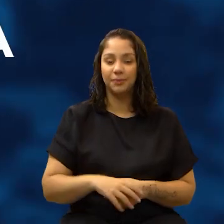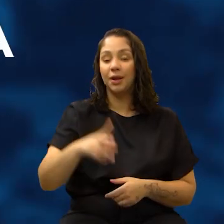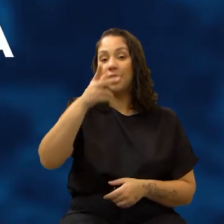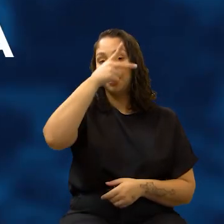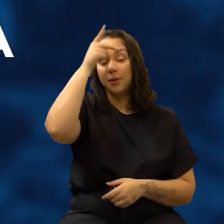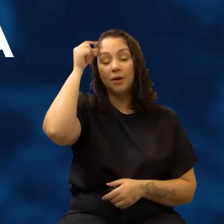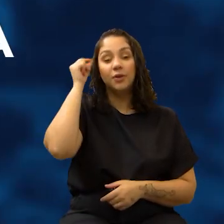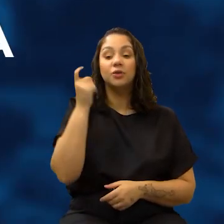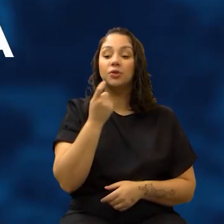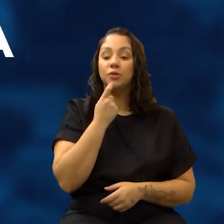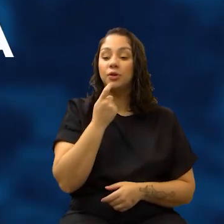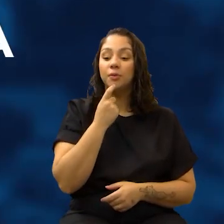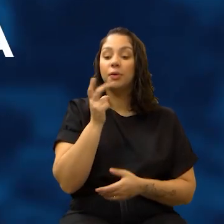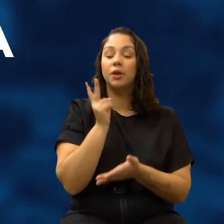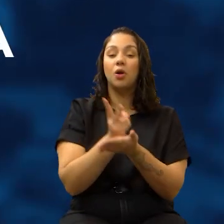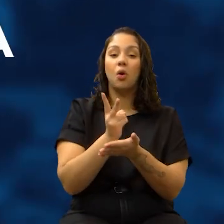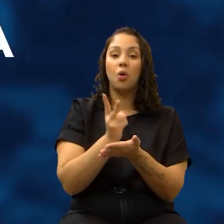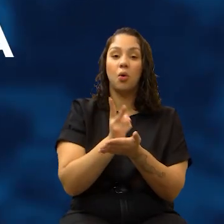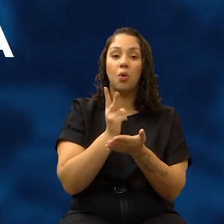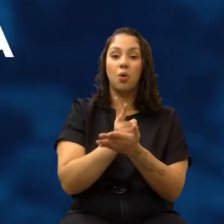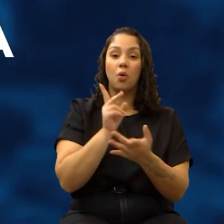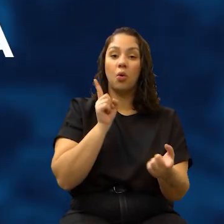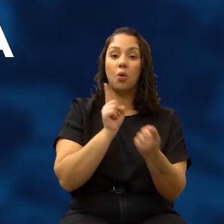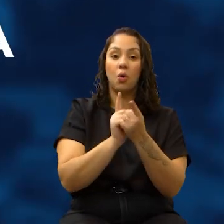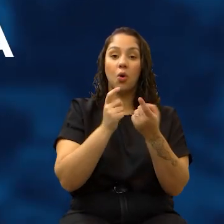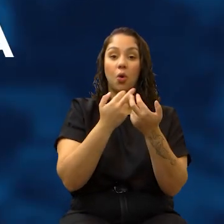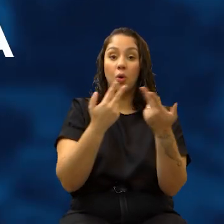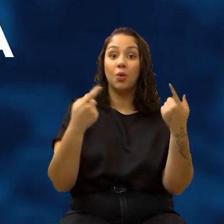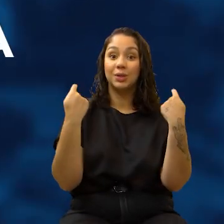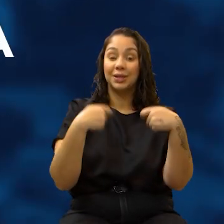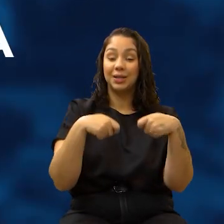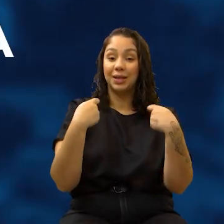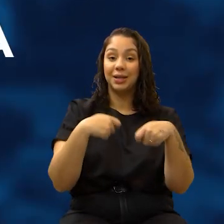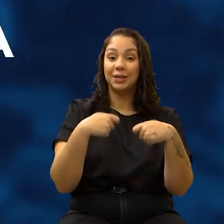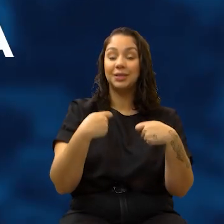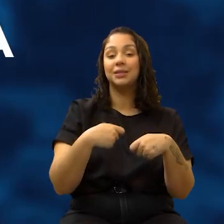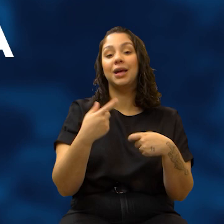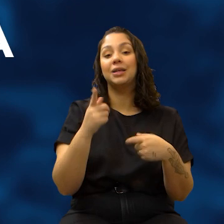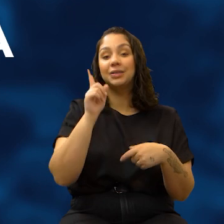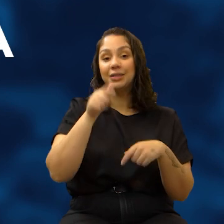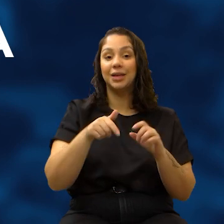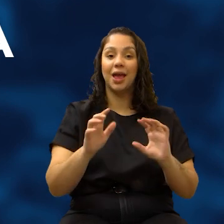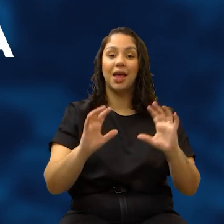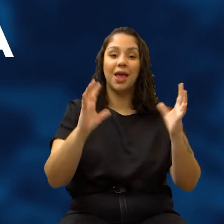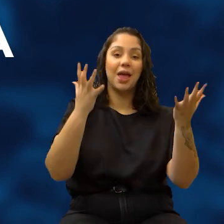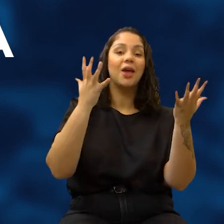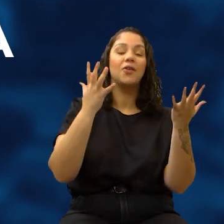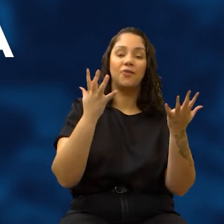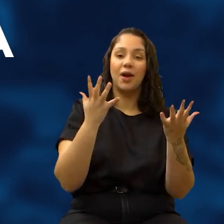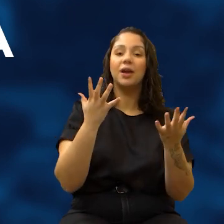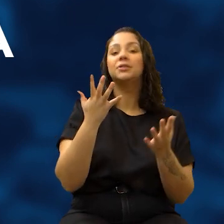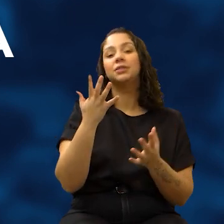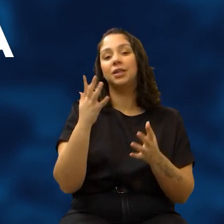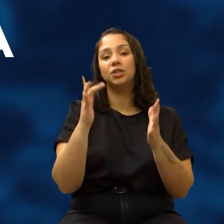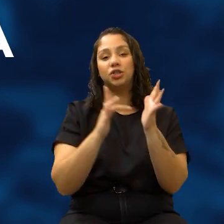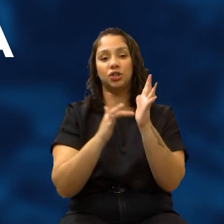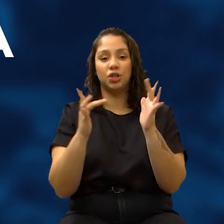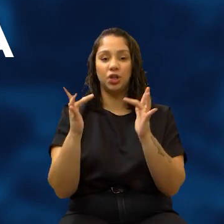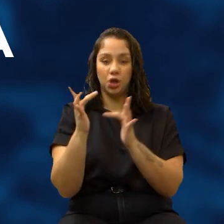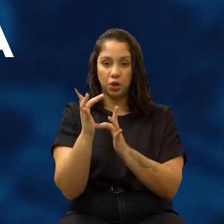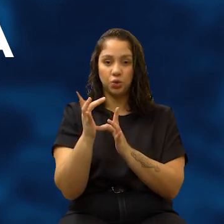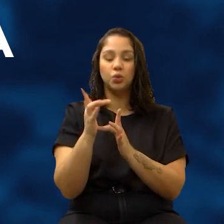A Prefeitura de Campinas vai manter o plantão dos serviços essenciais no feriado nacional que celebra a Paixão de Cristo